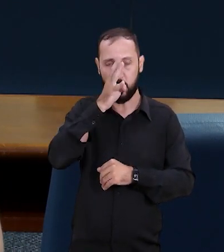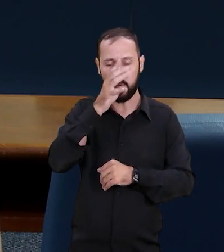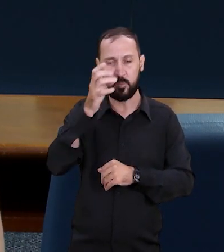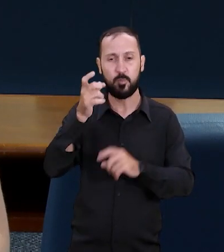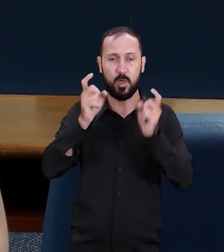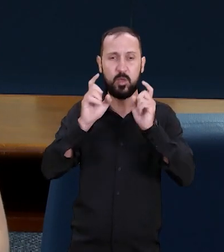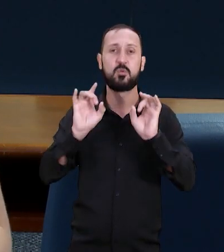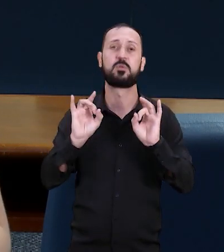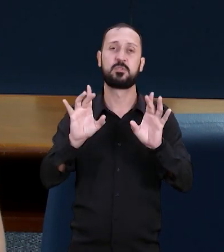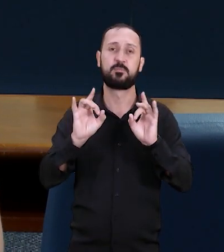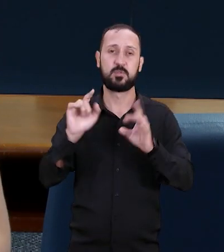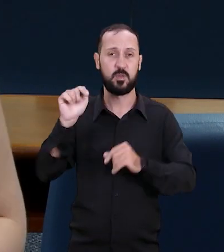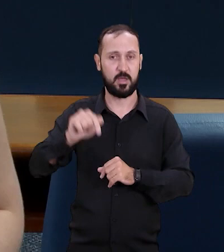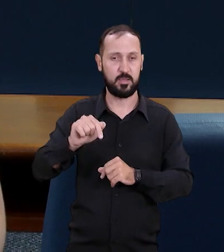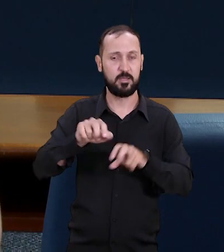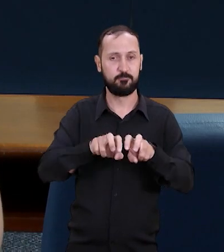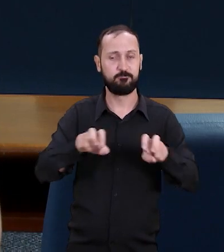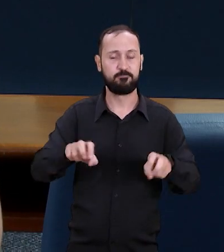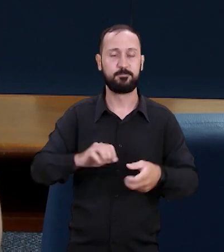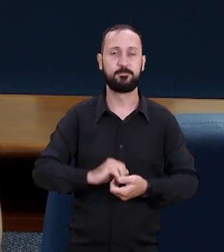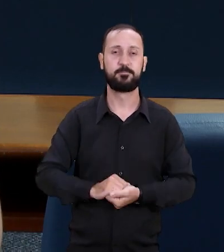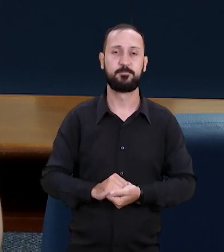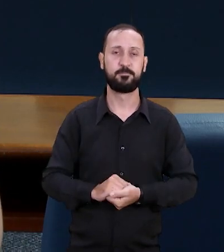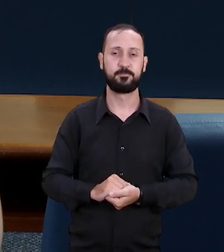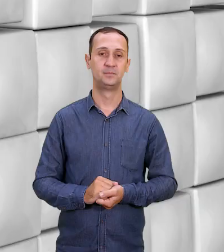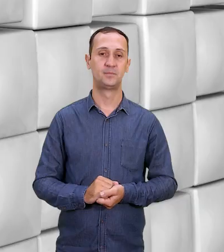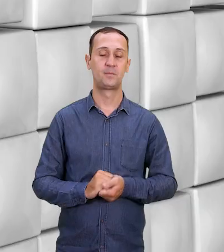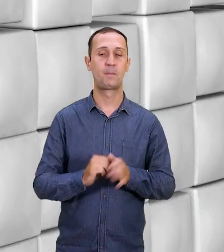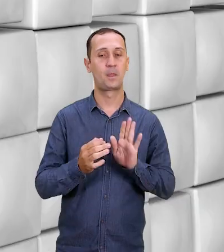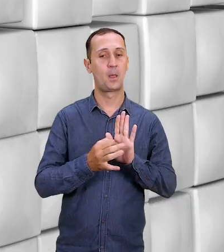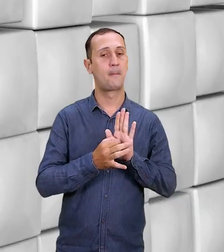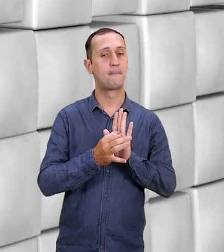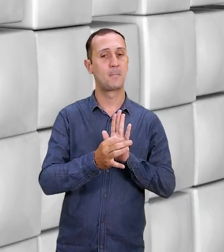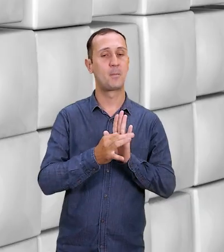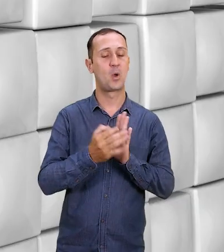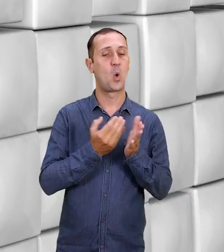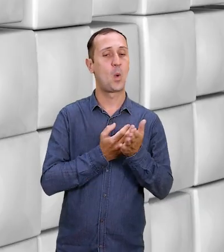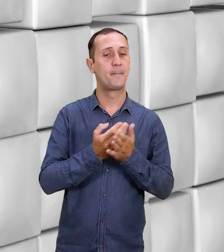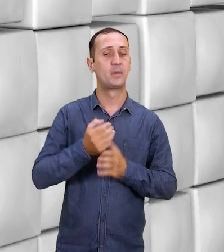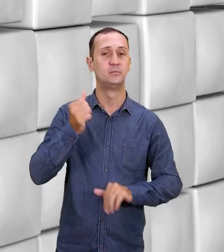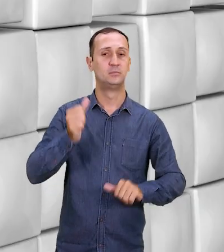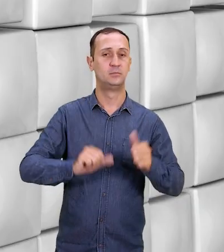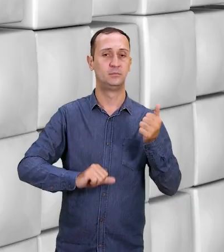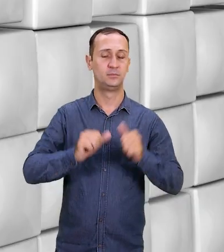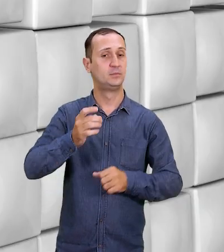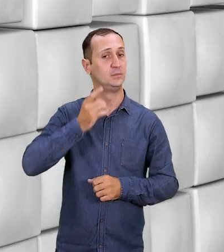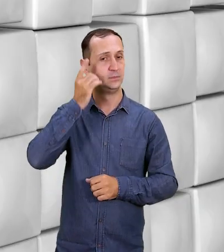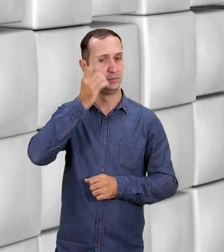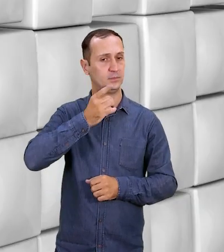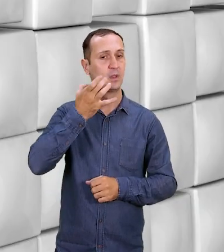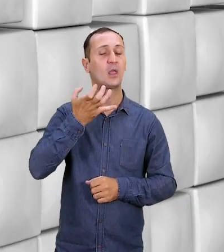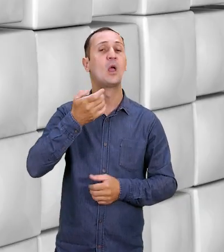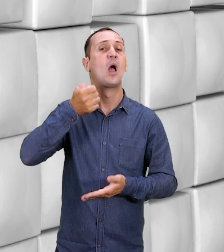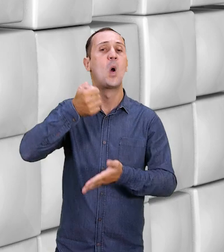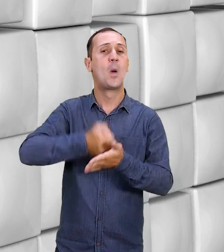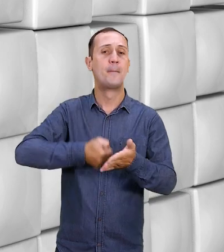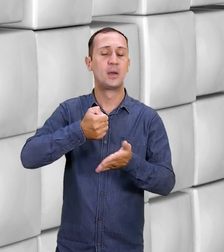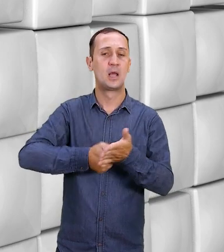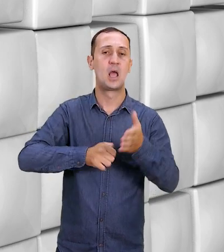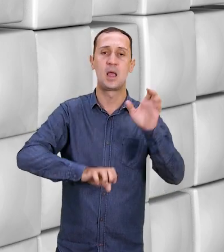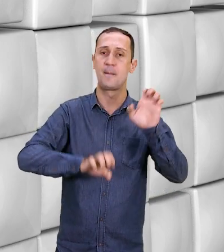às 16 horas, aqui no plenarinho da Casa de Leis. Proposta que passa a ser analisada pelos deputados